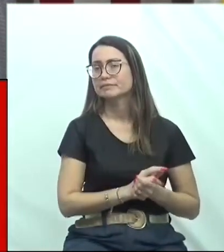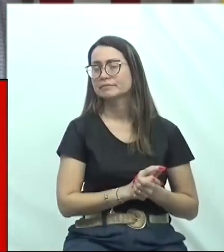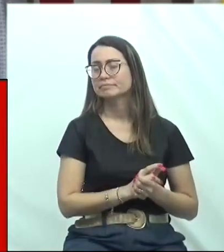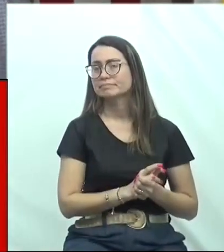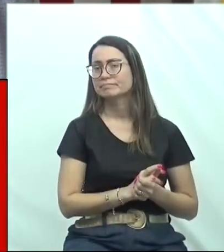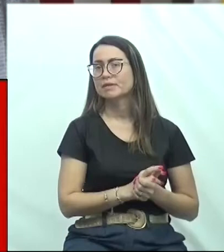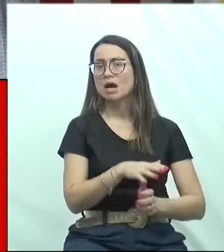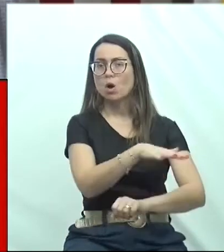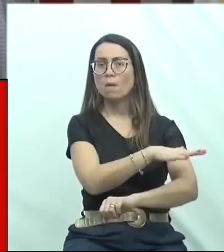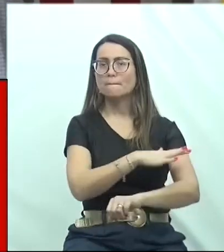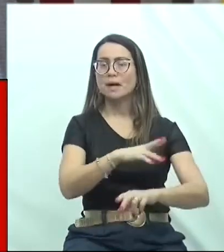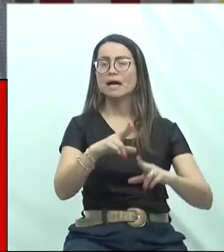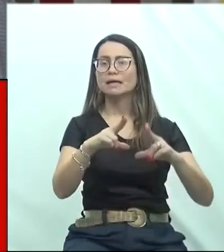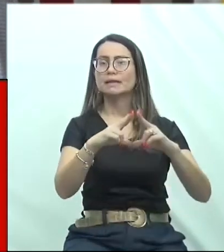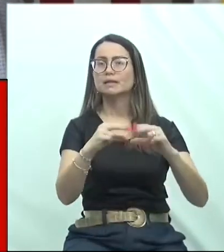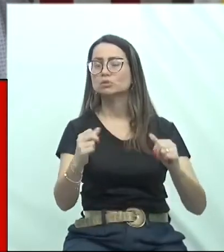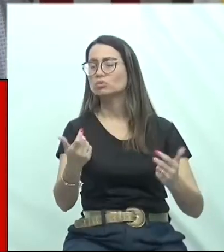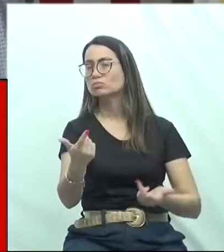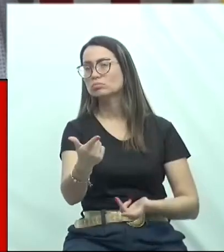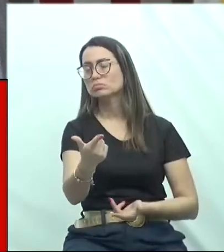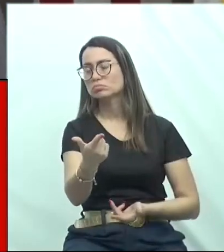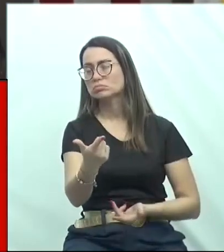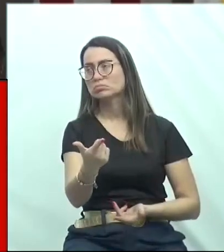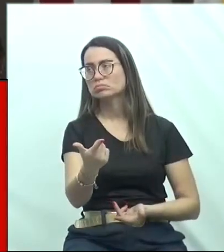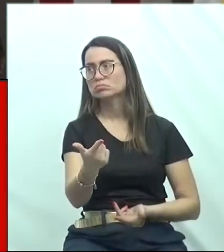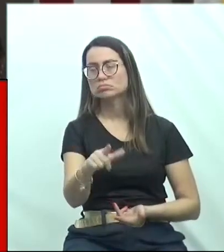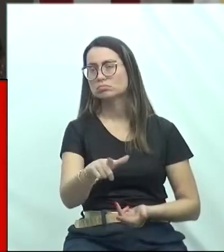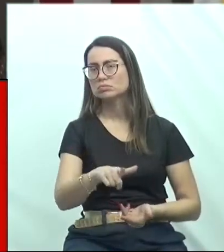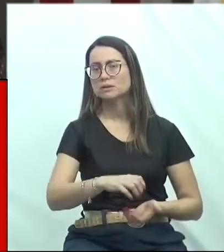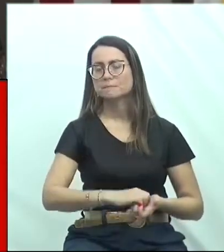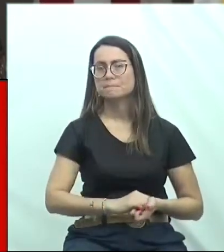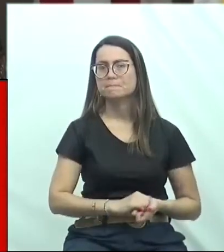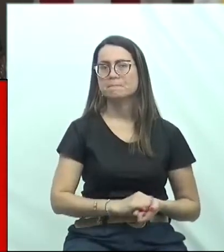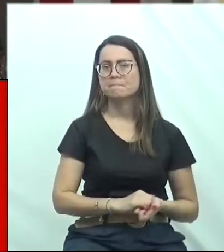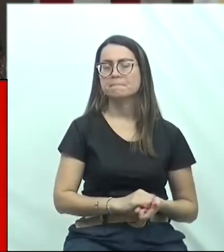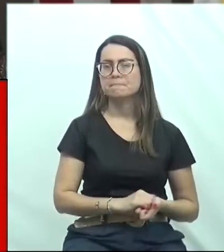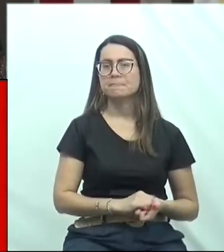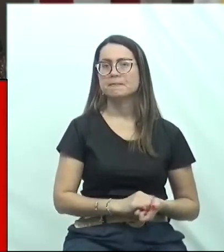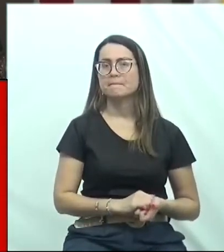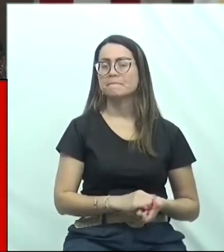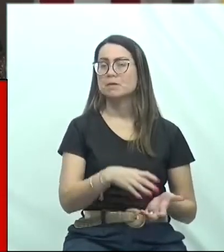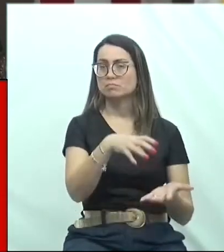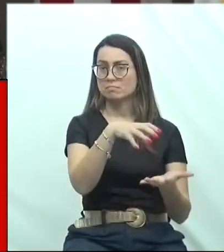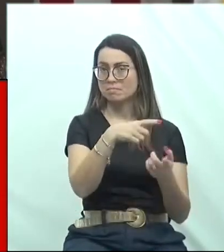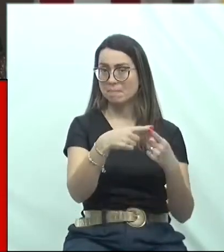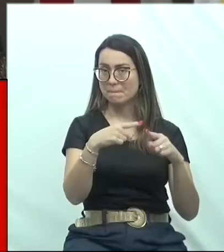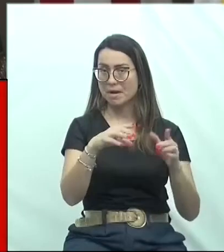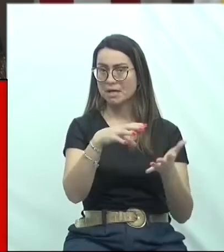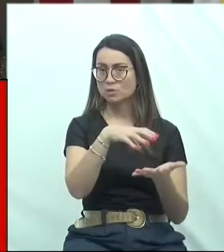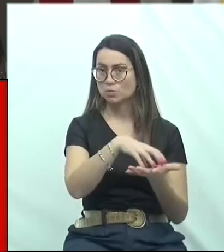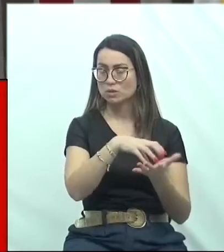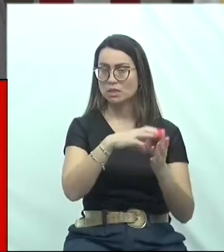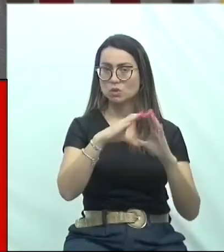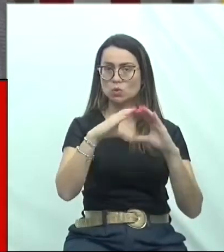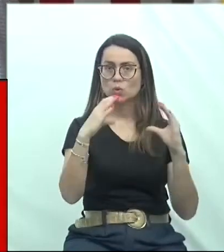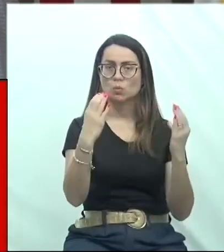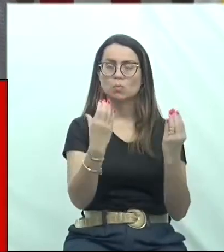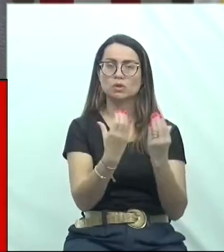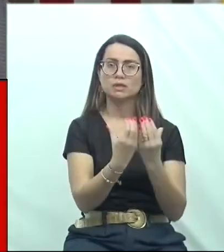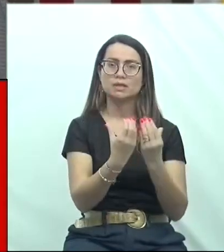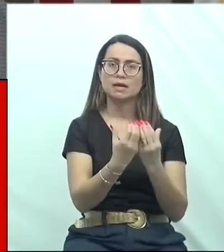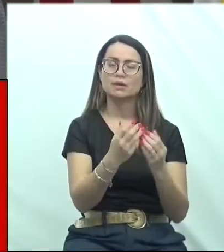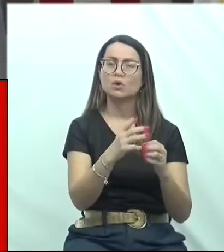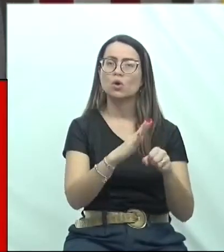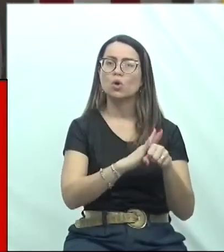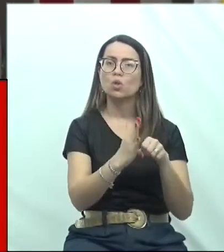mas um centro comunitário, que é um lugar, né, vereador Toninho, lembra ali? Juarez, vereador Juarez. Um bairro que é para